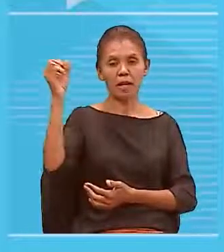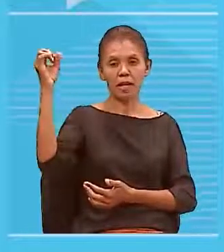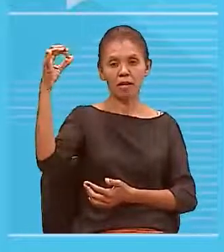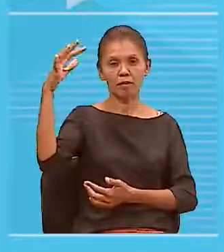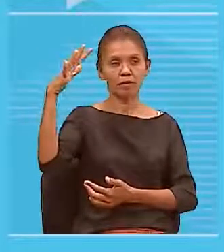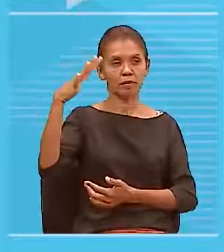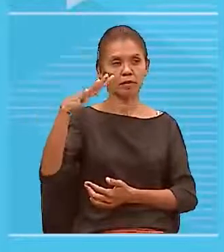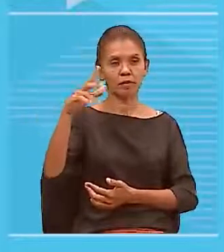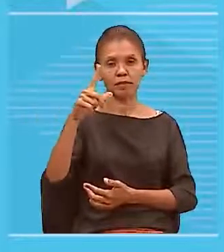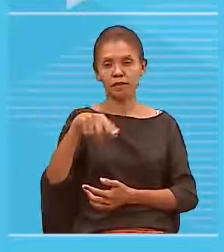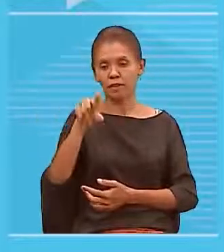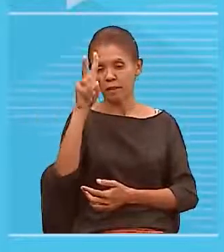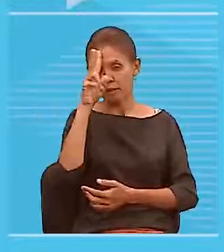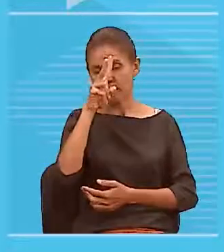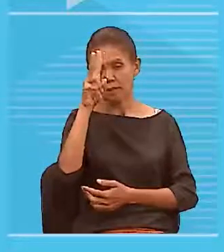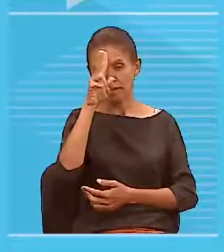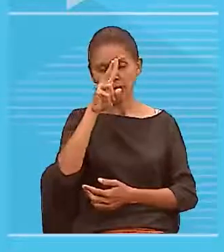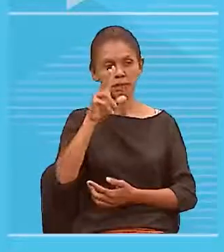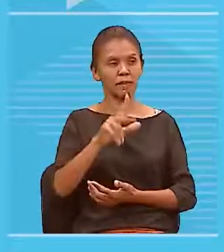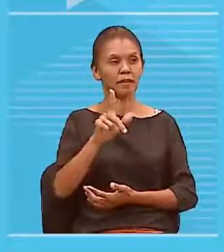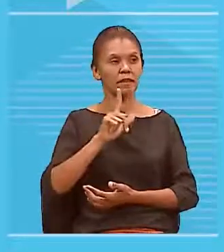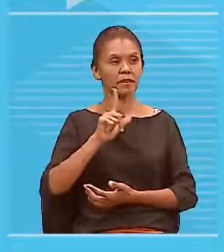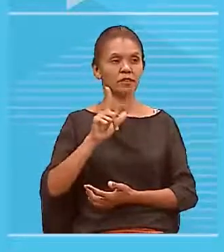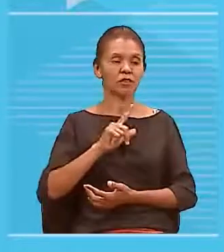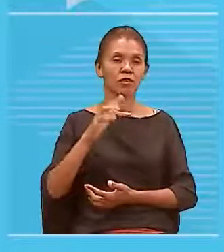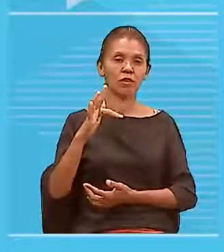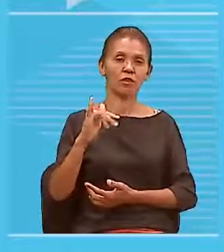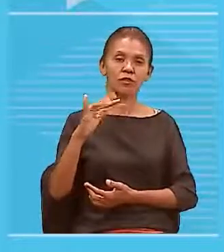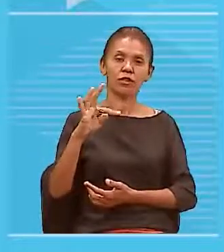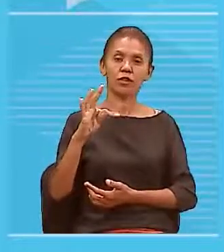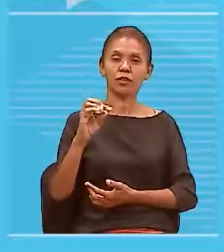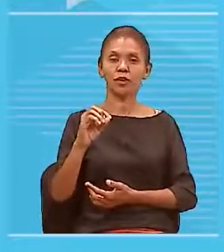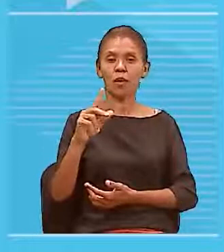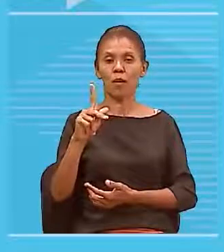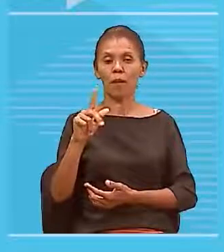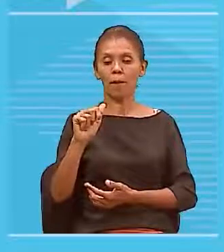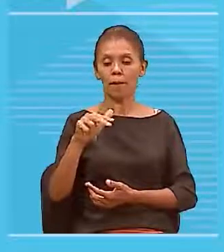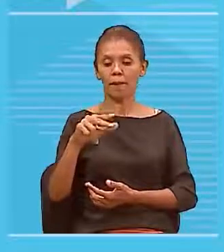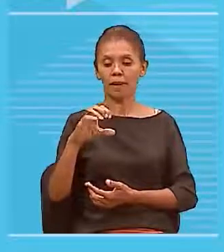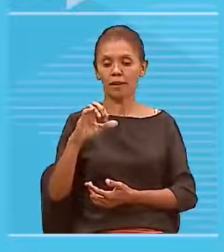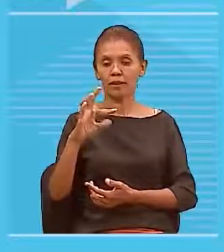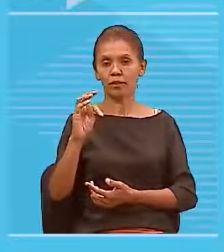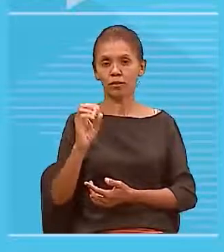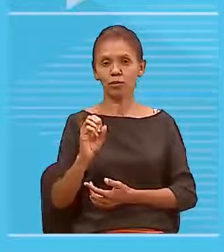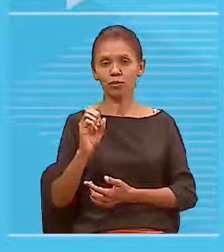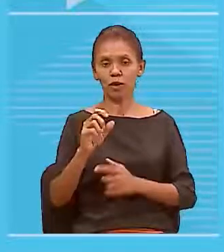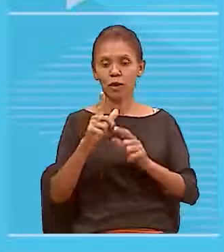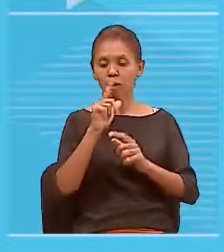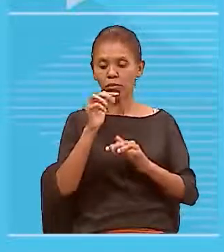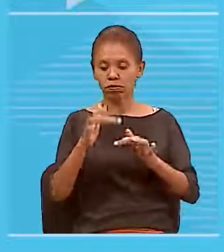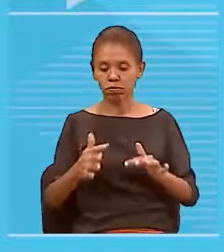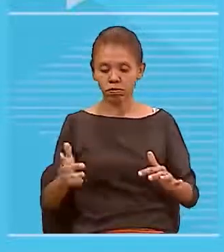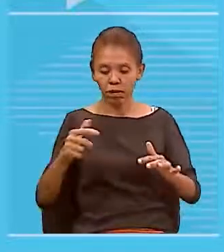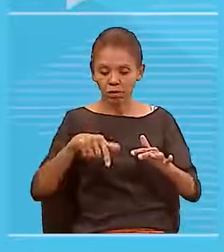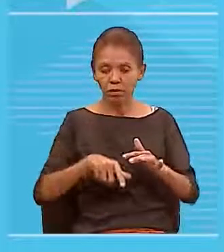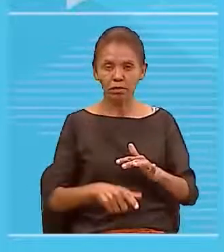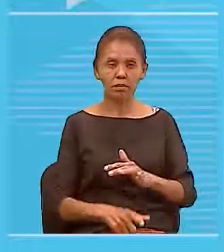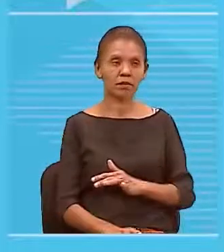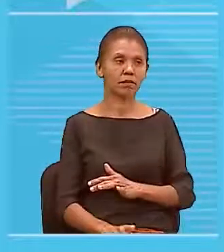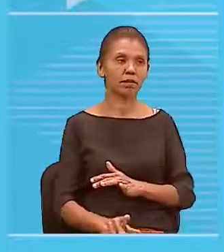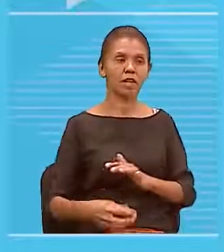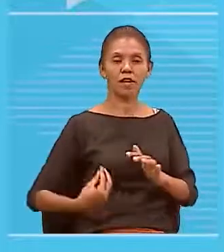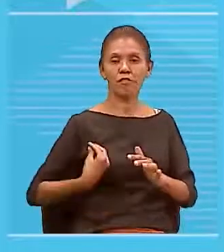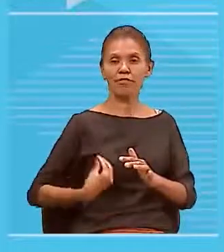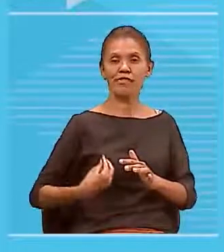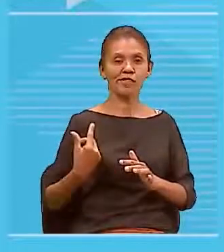luminosidade. Lembra do desenho que eu fiz, que tinha o fitoplâncton? Lá embaixo, na água mais profunda, essa espécie não sobrevive porque a